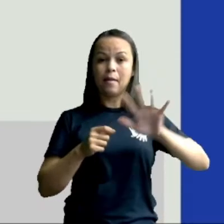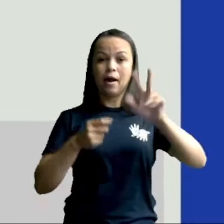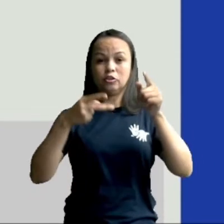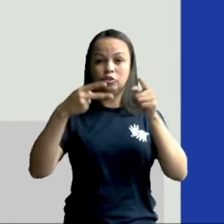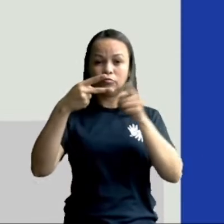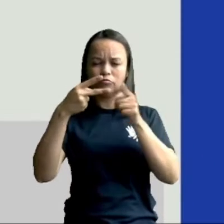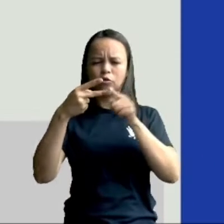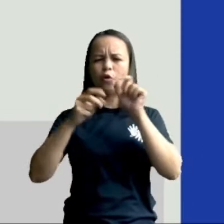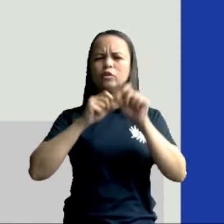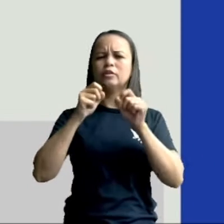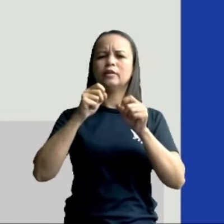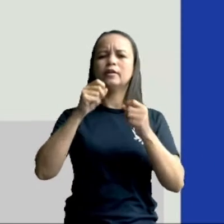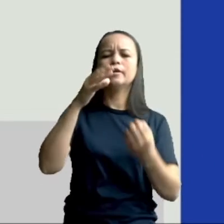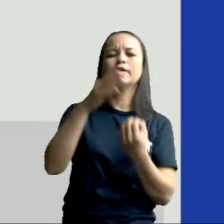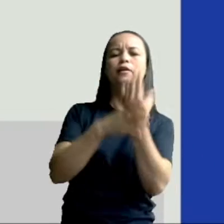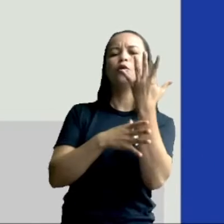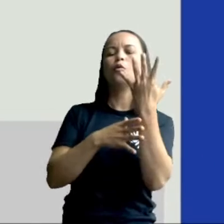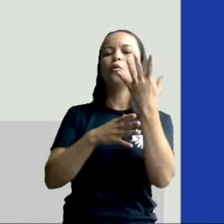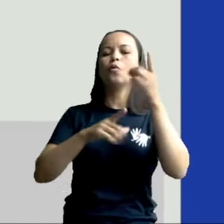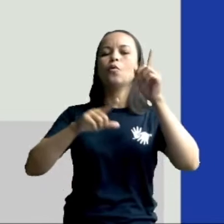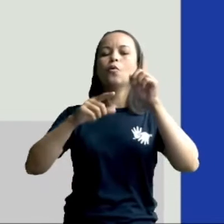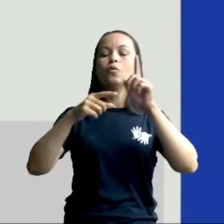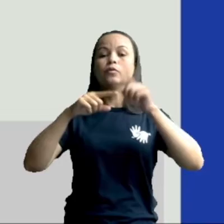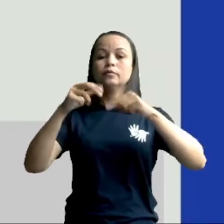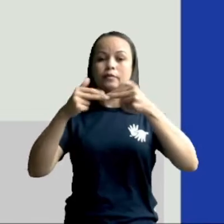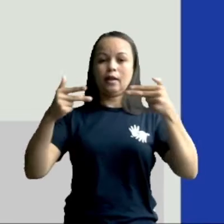os elementos ali mostrados?